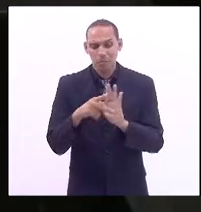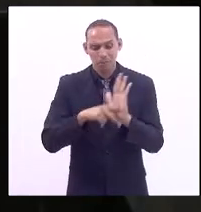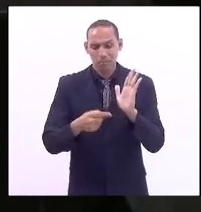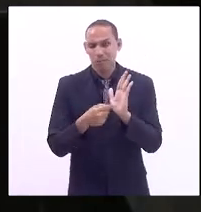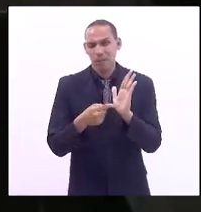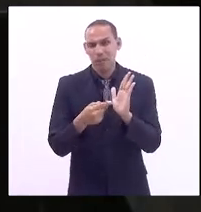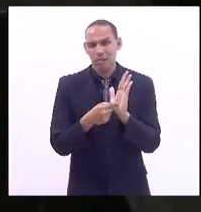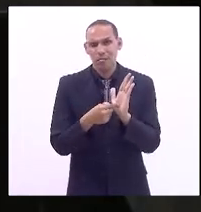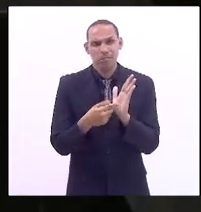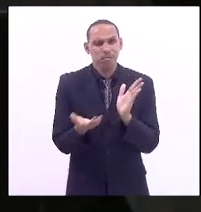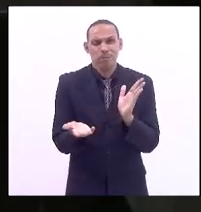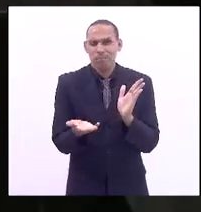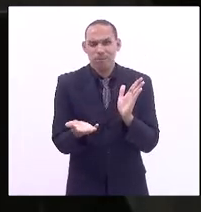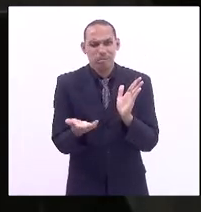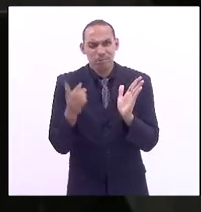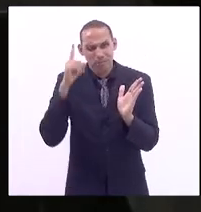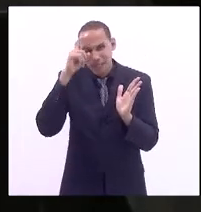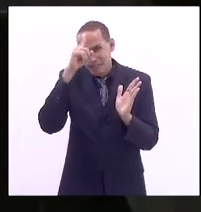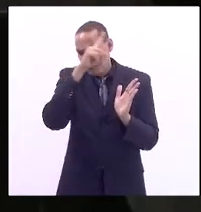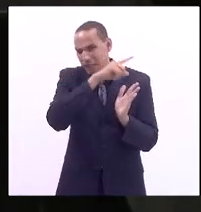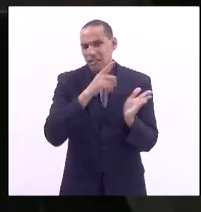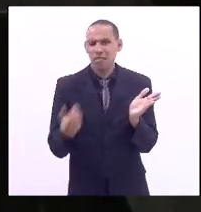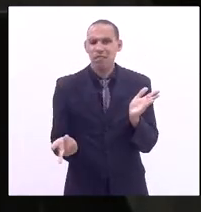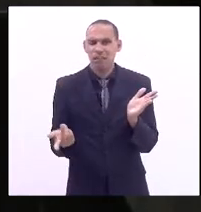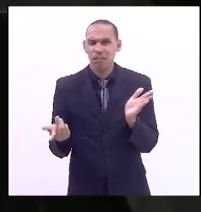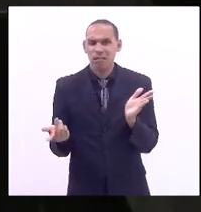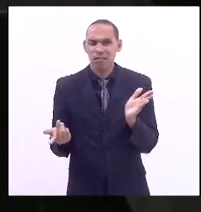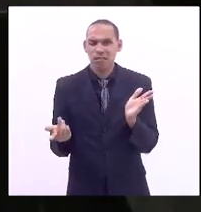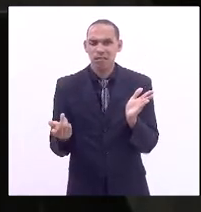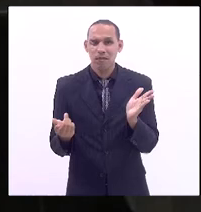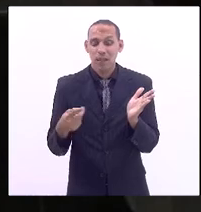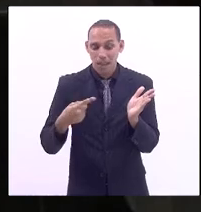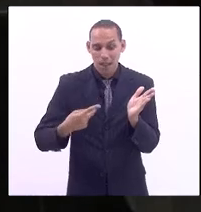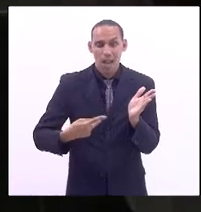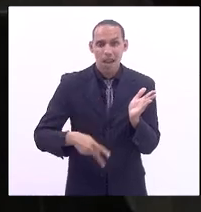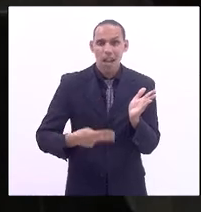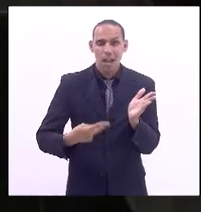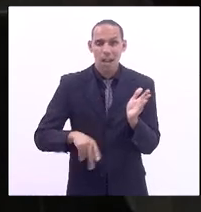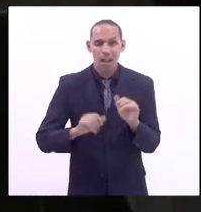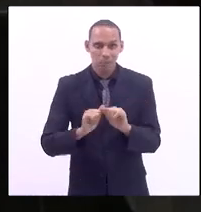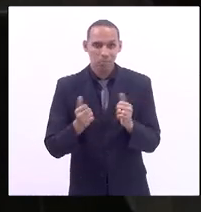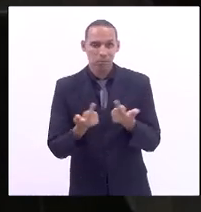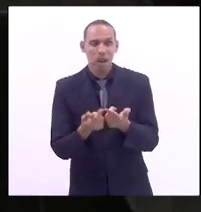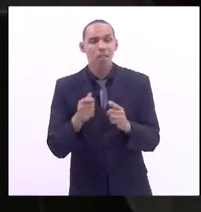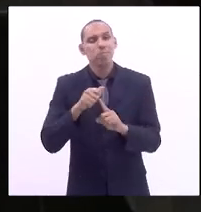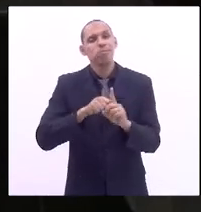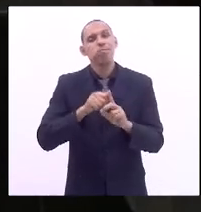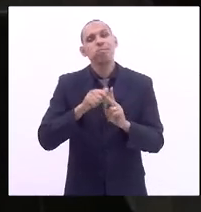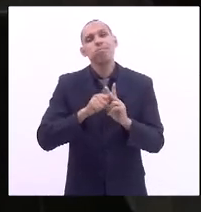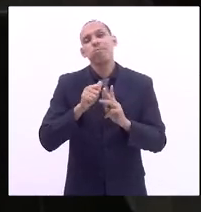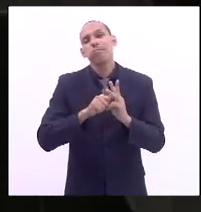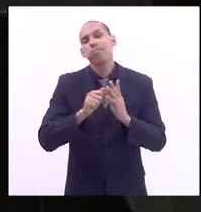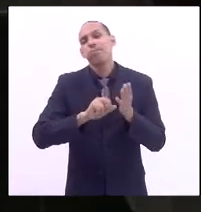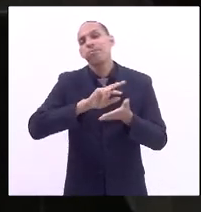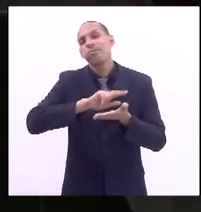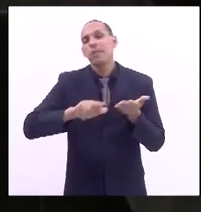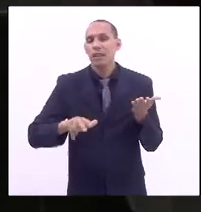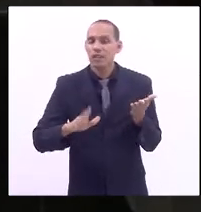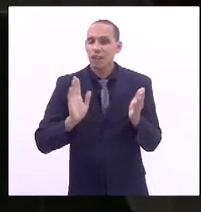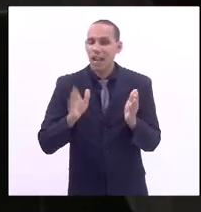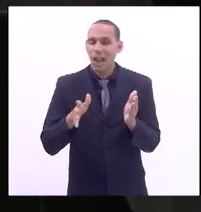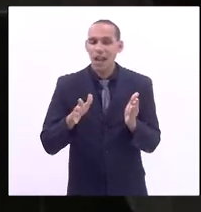absolutamente complexo já tá na casa aqui alguns meses e